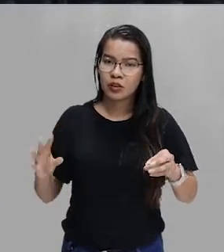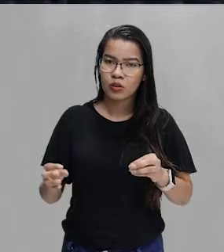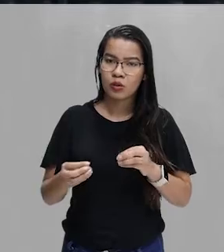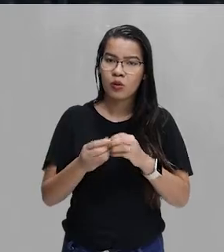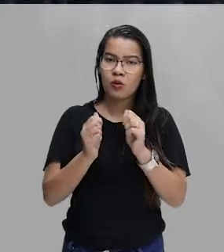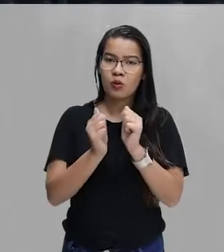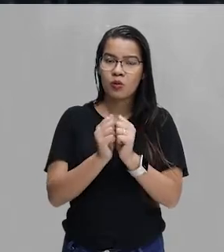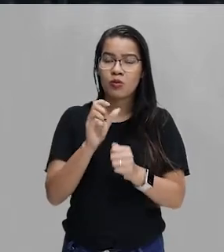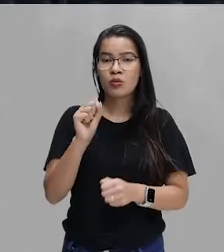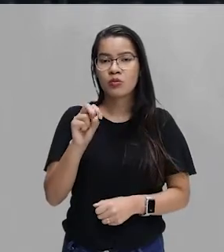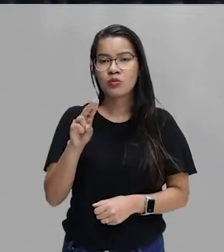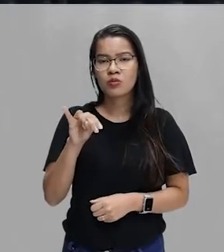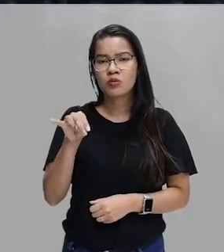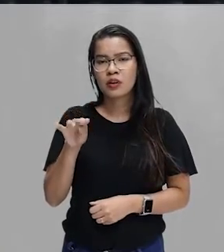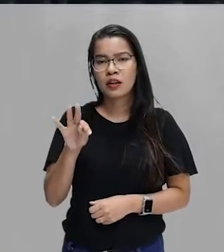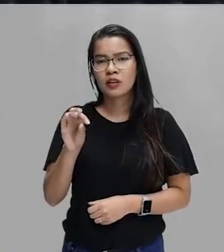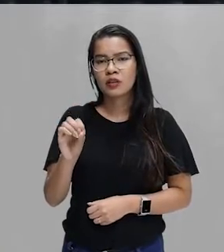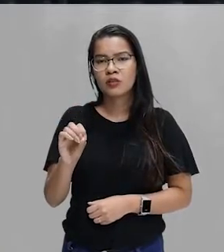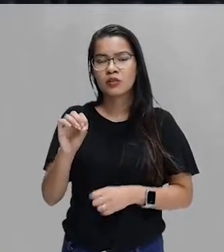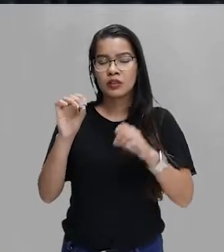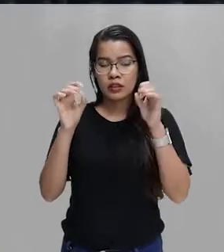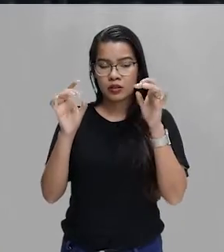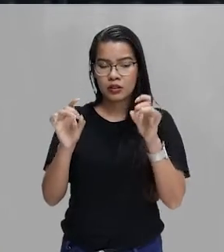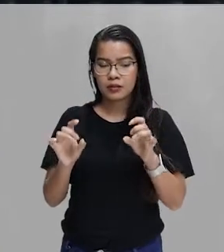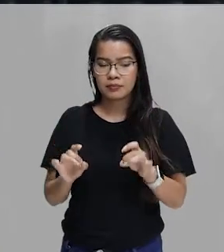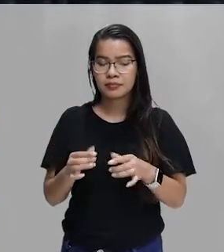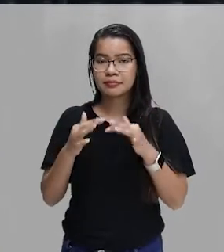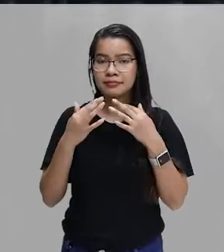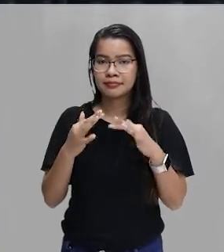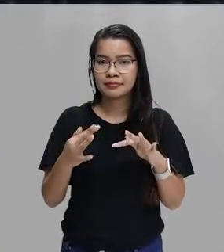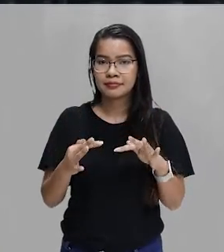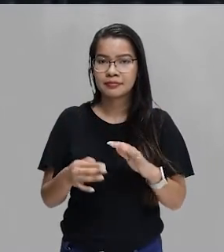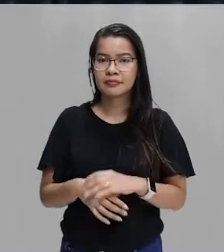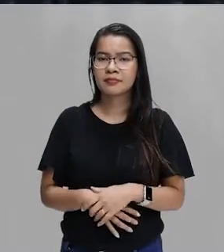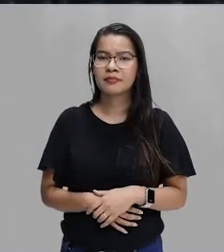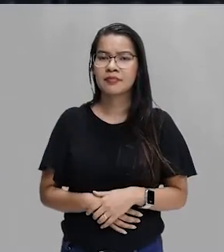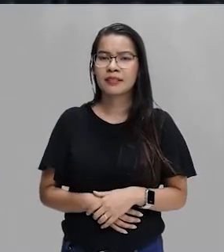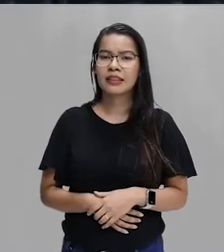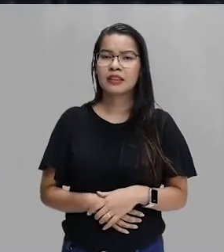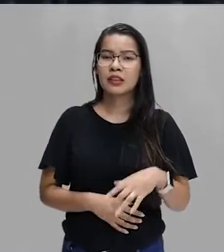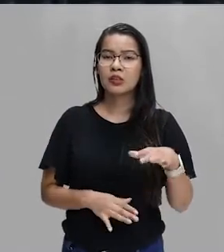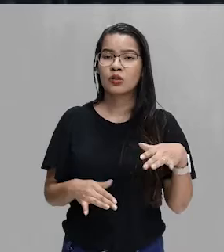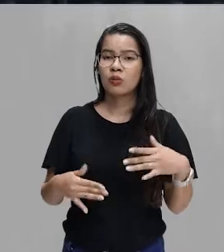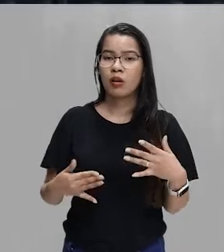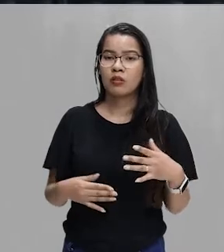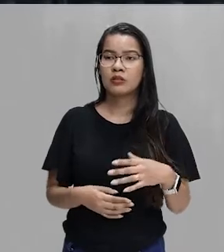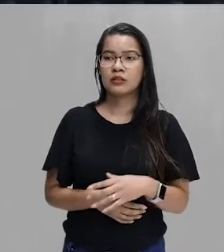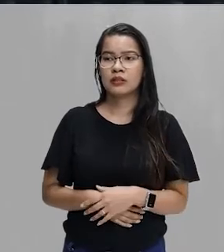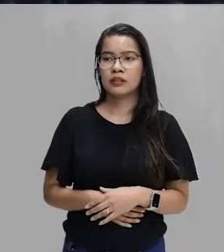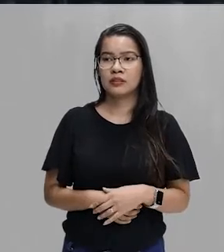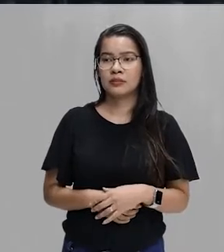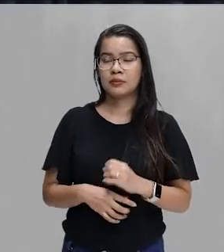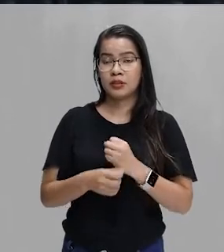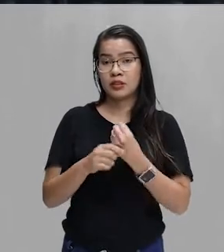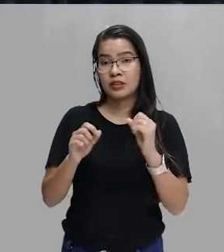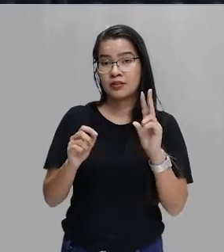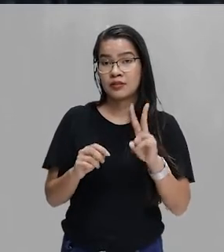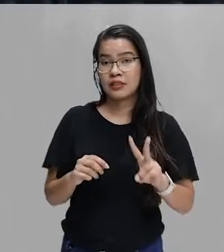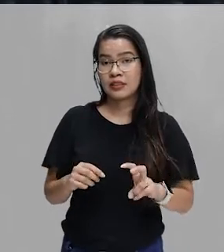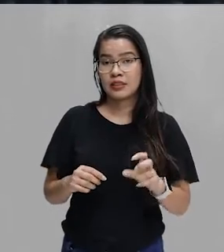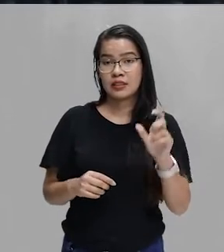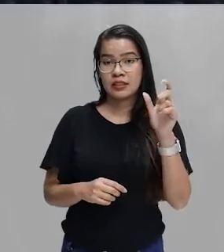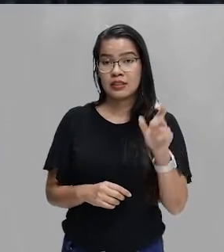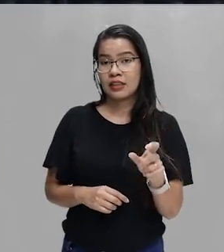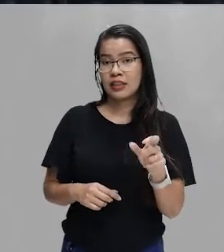o sujeito na oração principal. Os verbos de ligação são, na maioria das vezes,